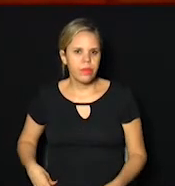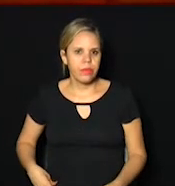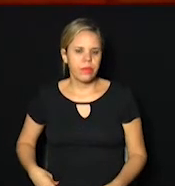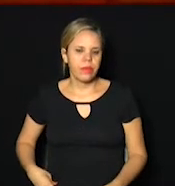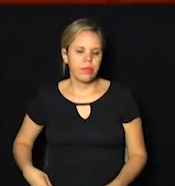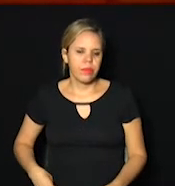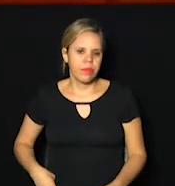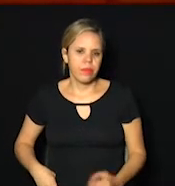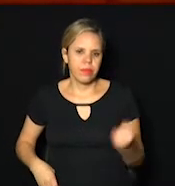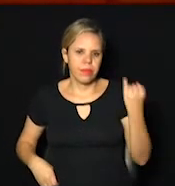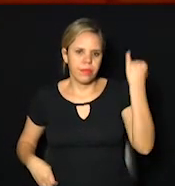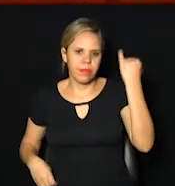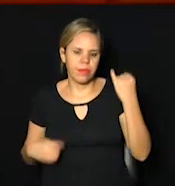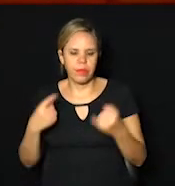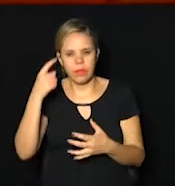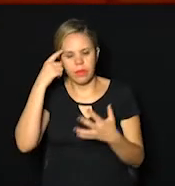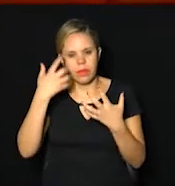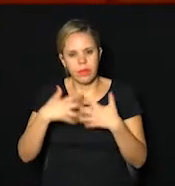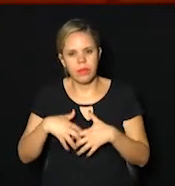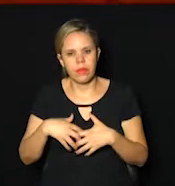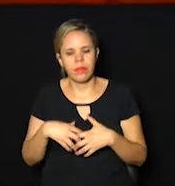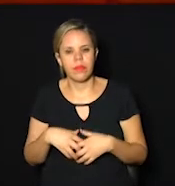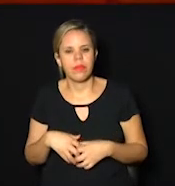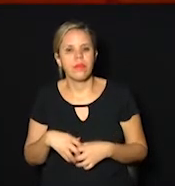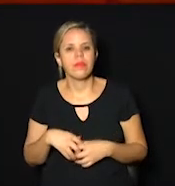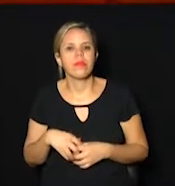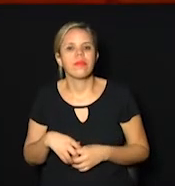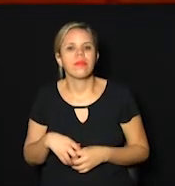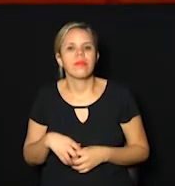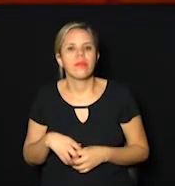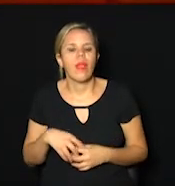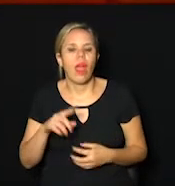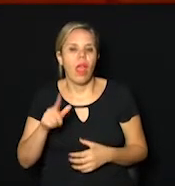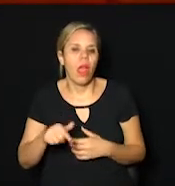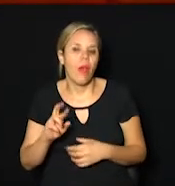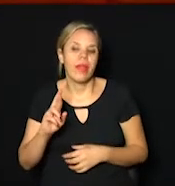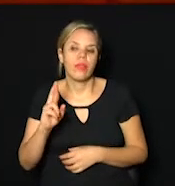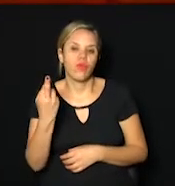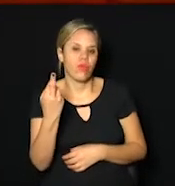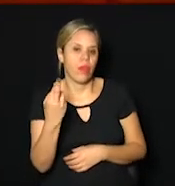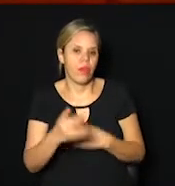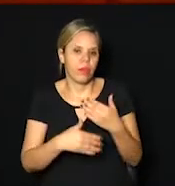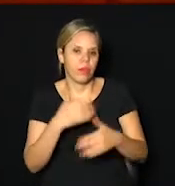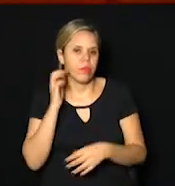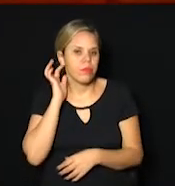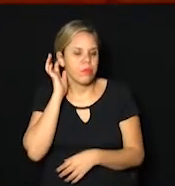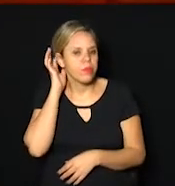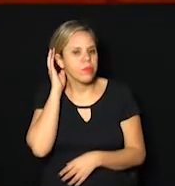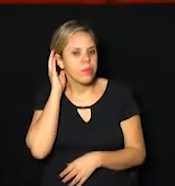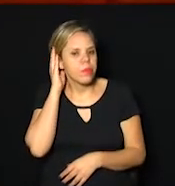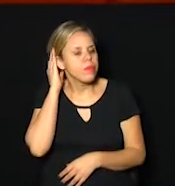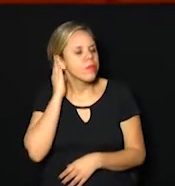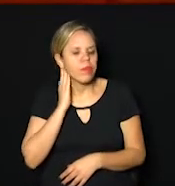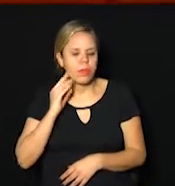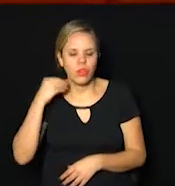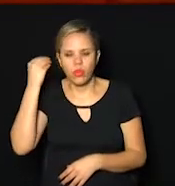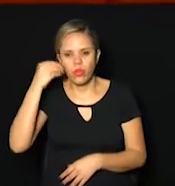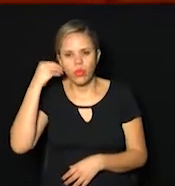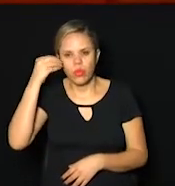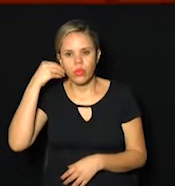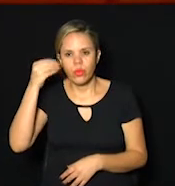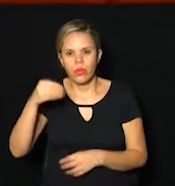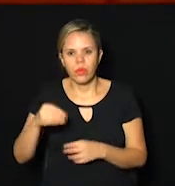É importante que a gente pense que sucesso eleitoral é consequência, sim, né? De conhecimento de